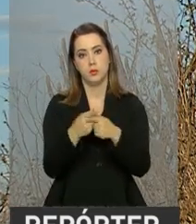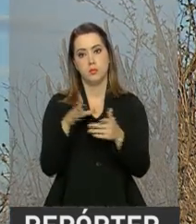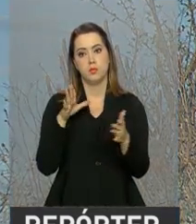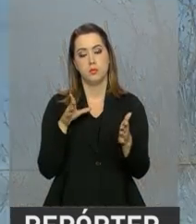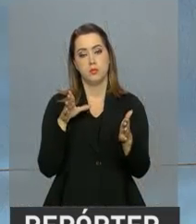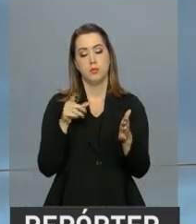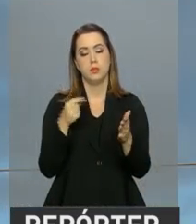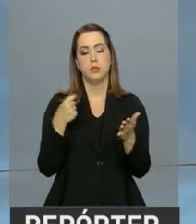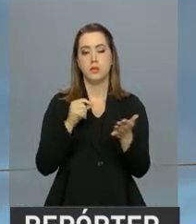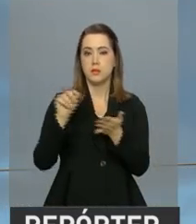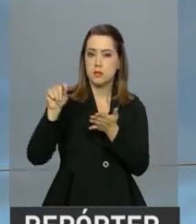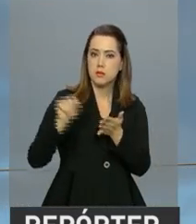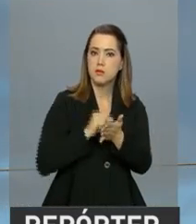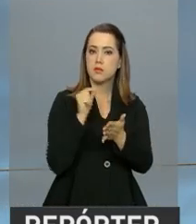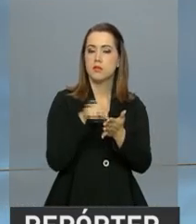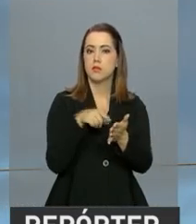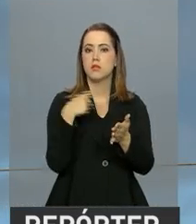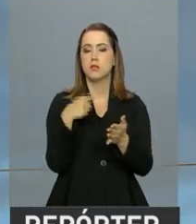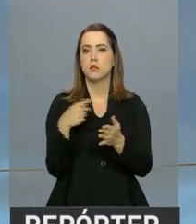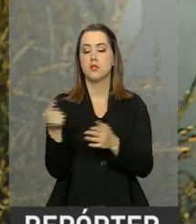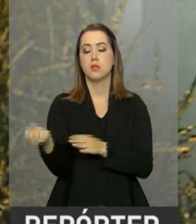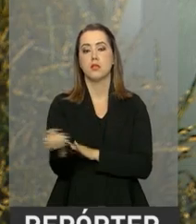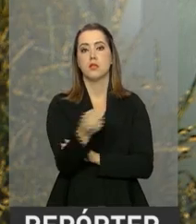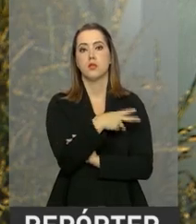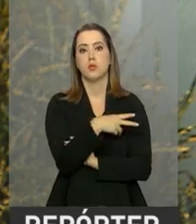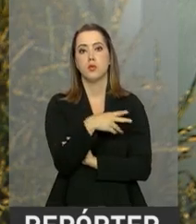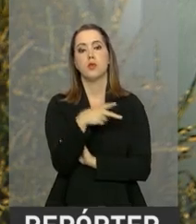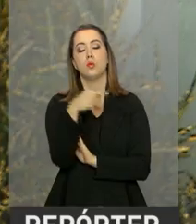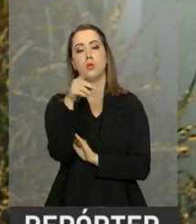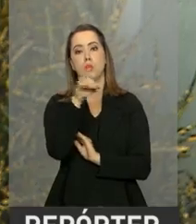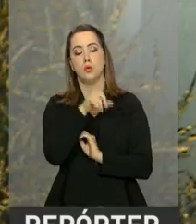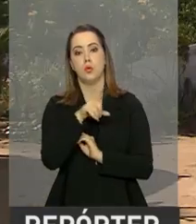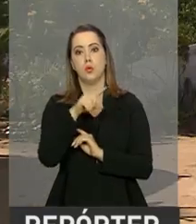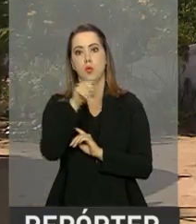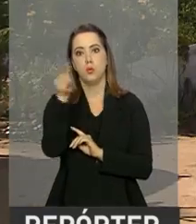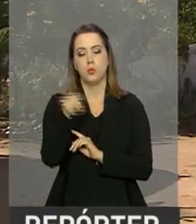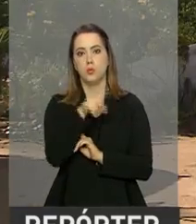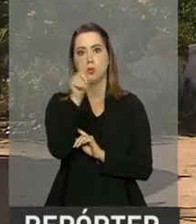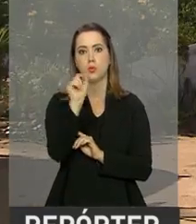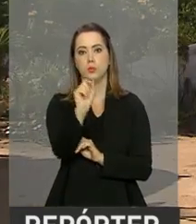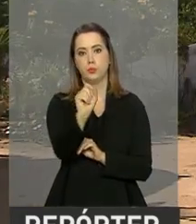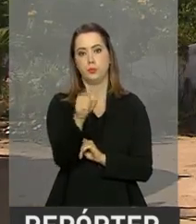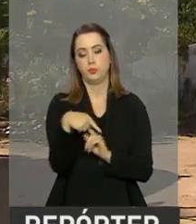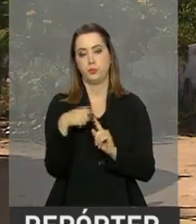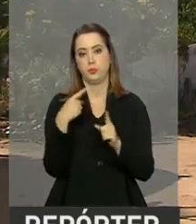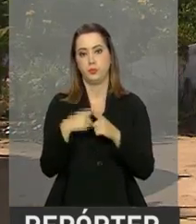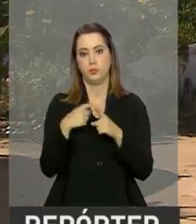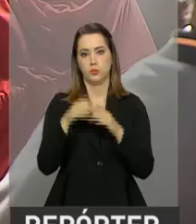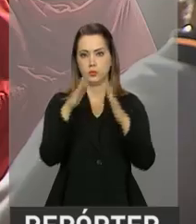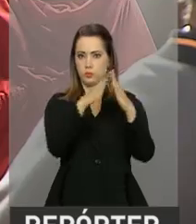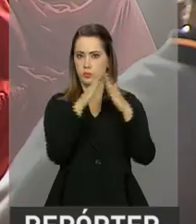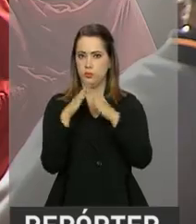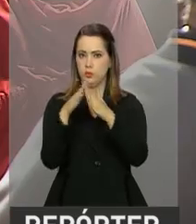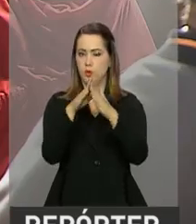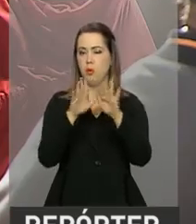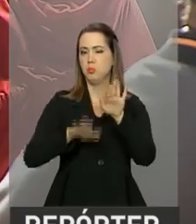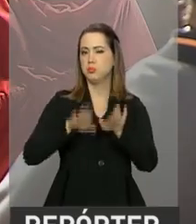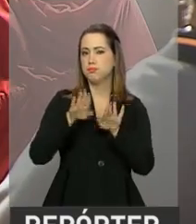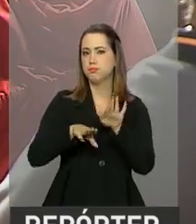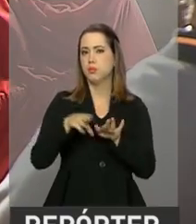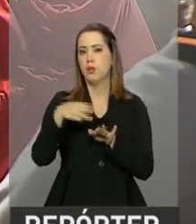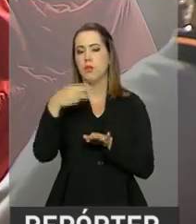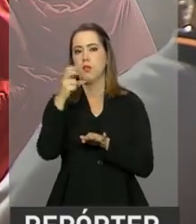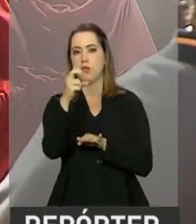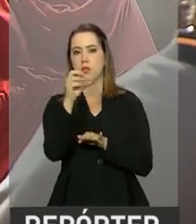na distribuidora e instalar um novo medidor. Inicialmente, esse desconto será oferecido para unidades com média mensal de